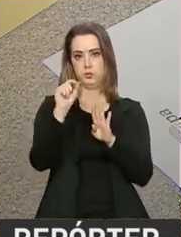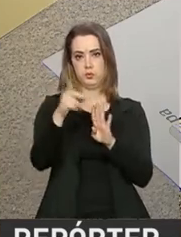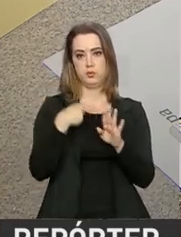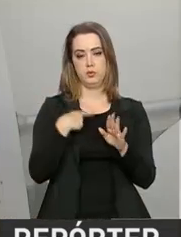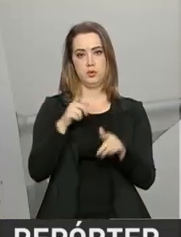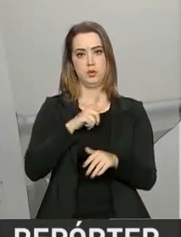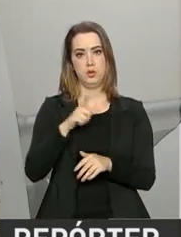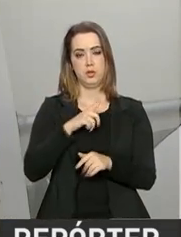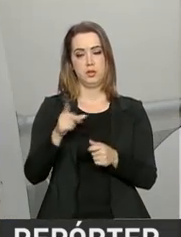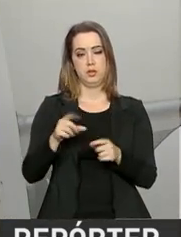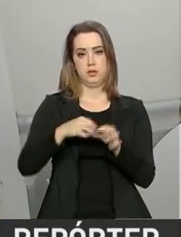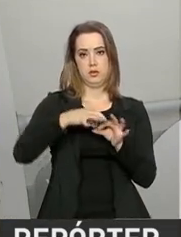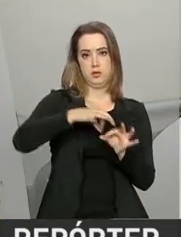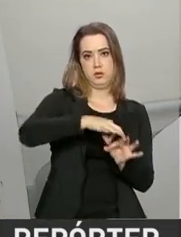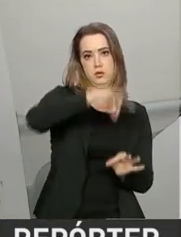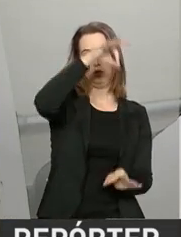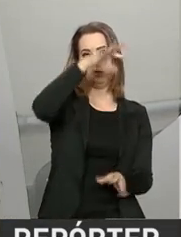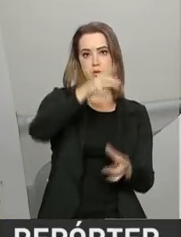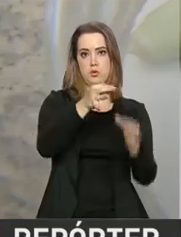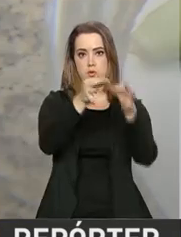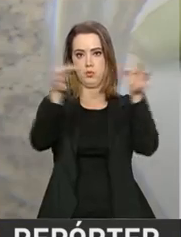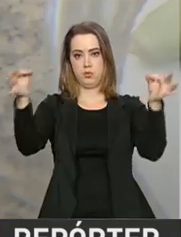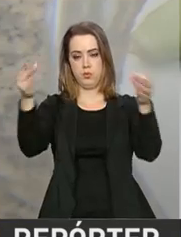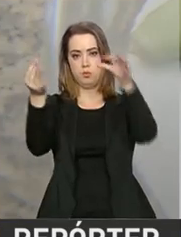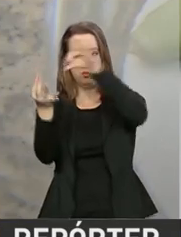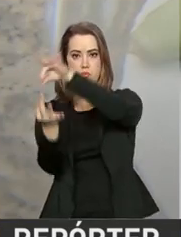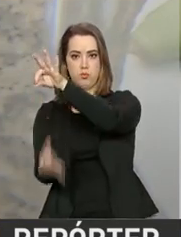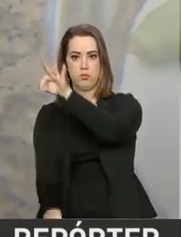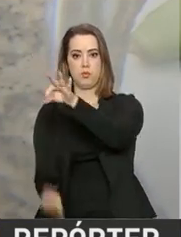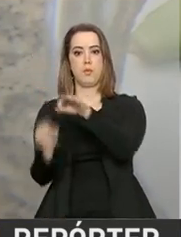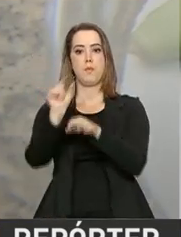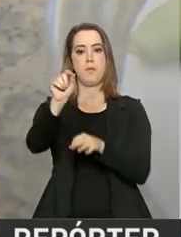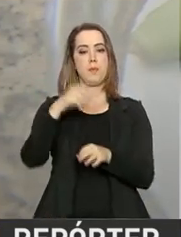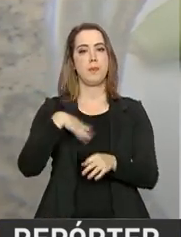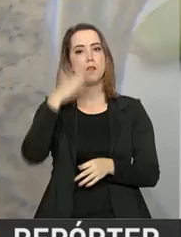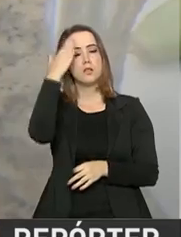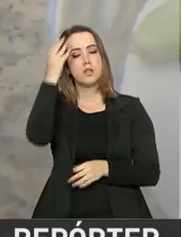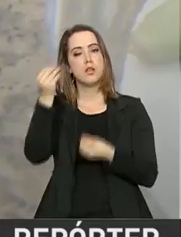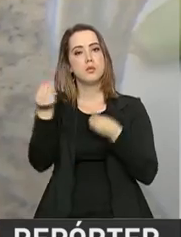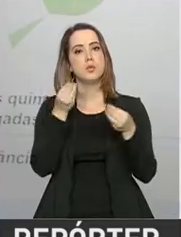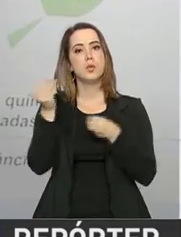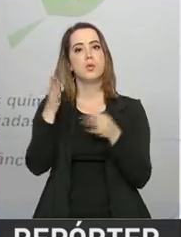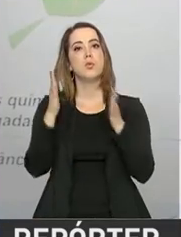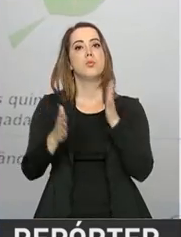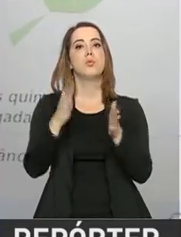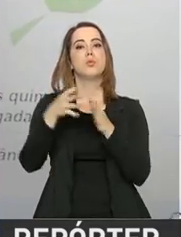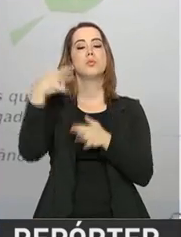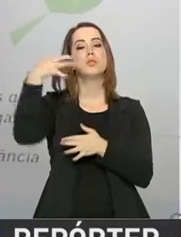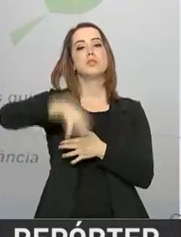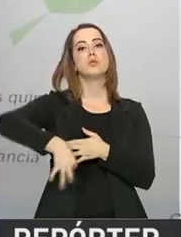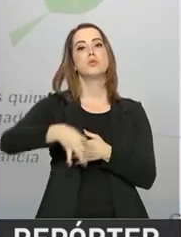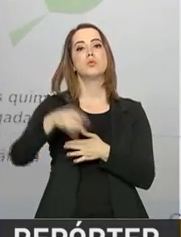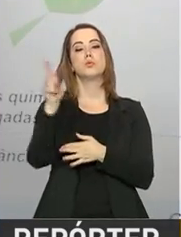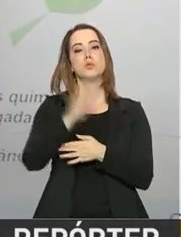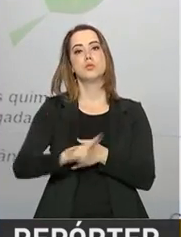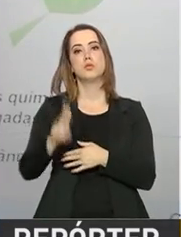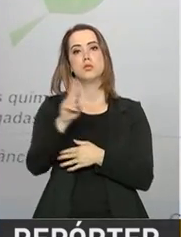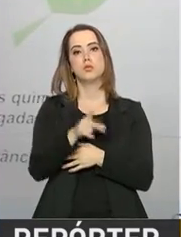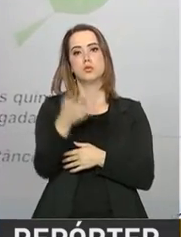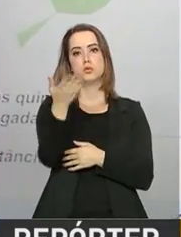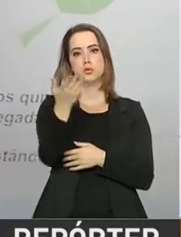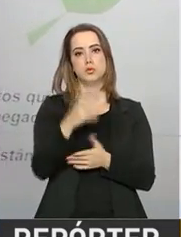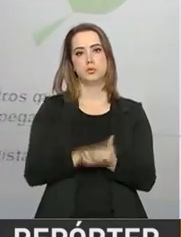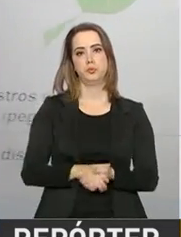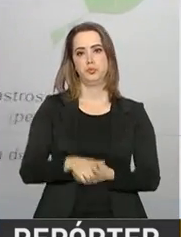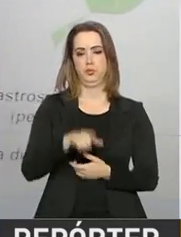uma armadilha para atrair os insetos e assim saber a hora certa de usar o inseticida no caso dos percevejos são os machos